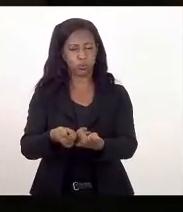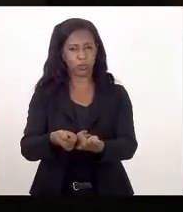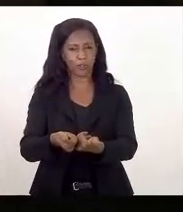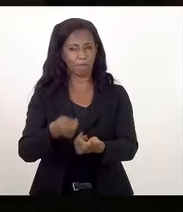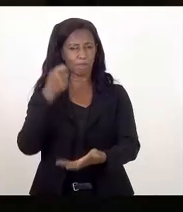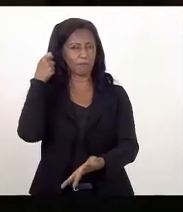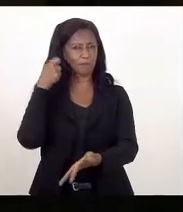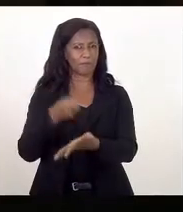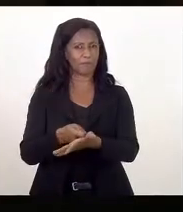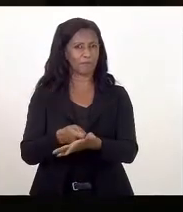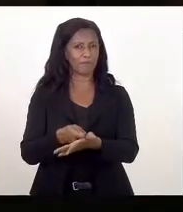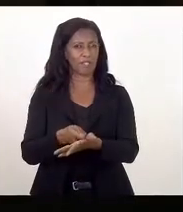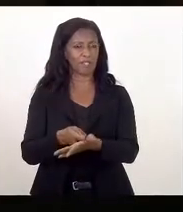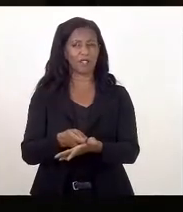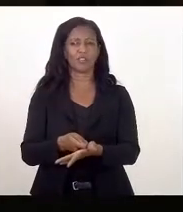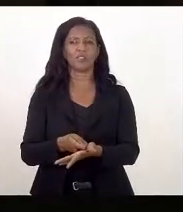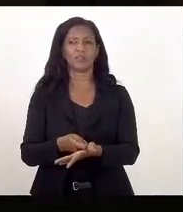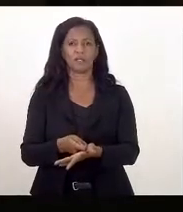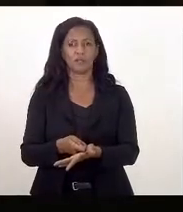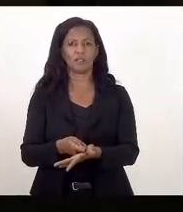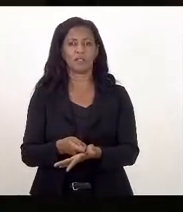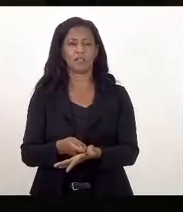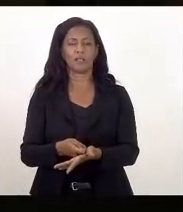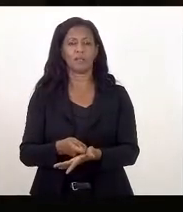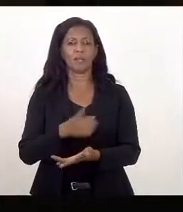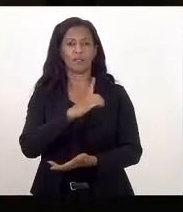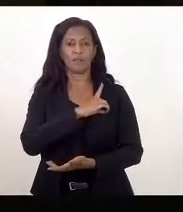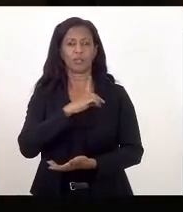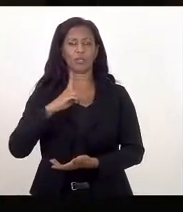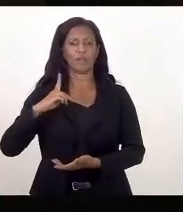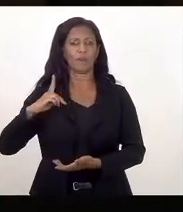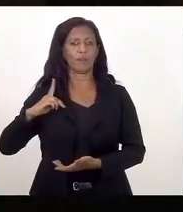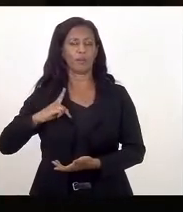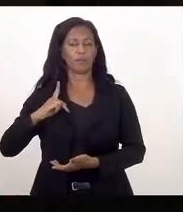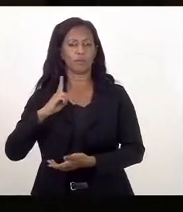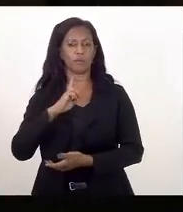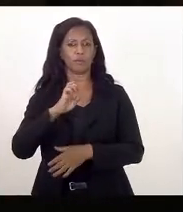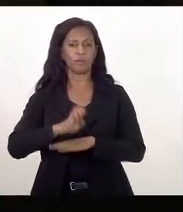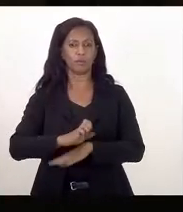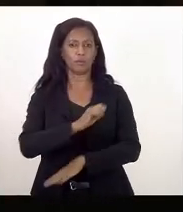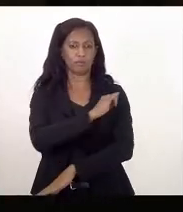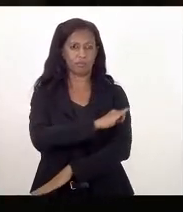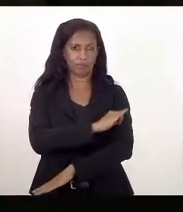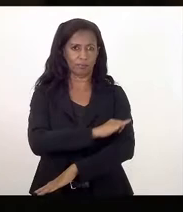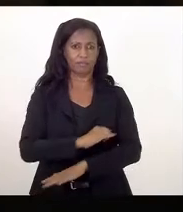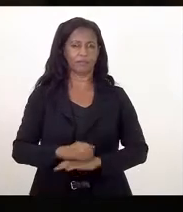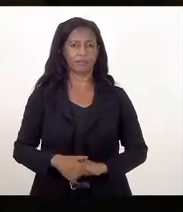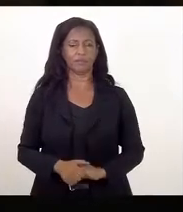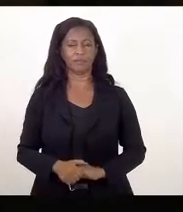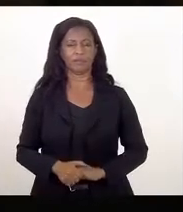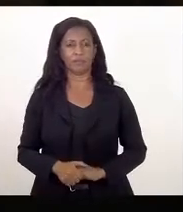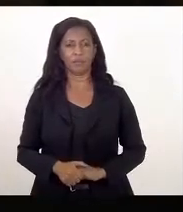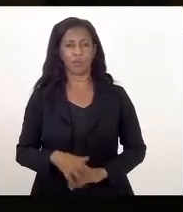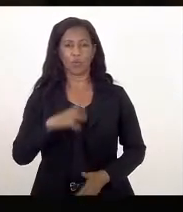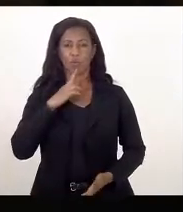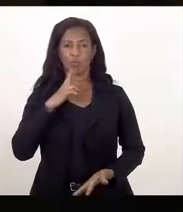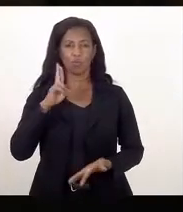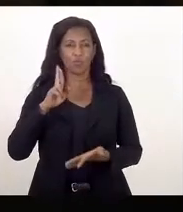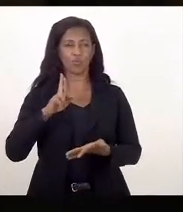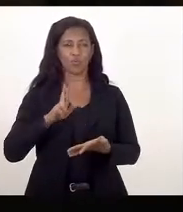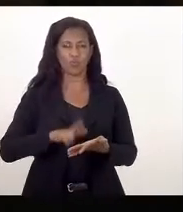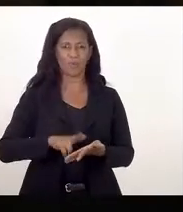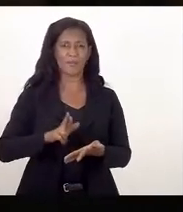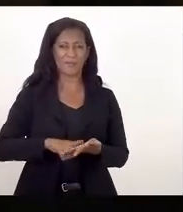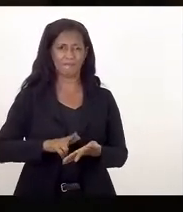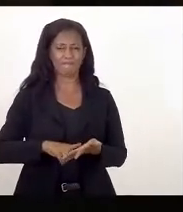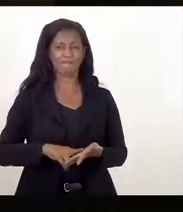garantida exatamente pela Defensoria Pública do Estado do Rio de Janeiro. O reconhecimento